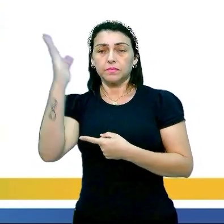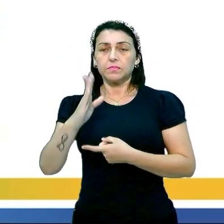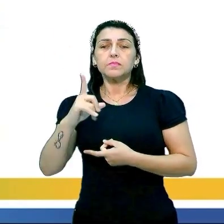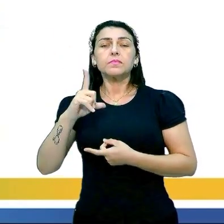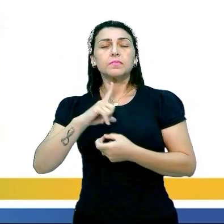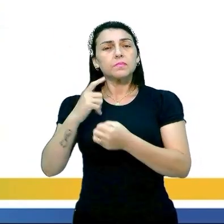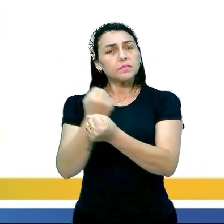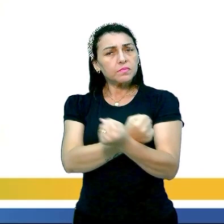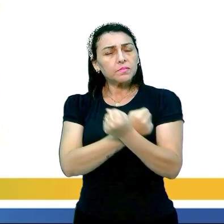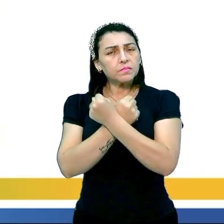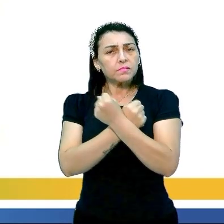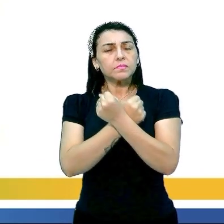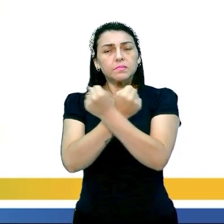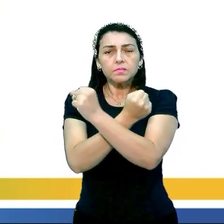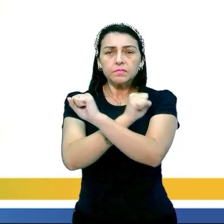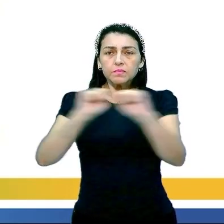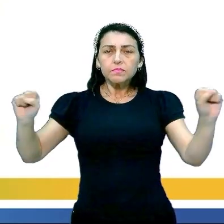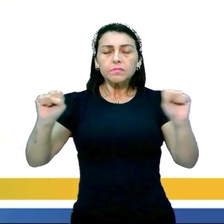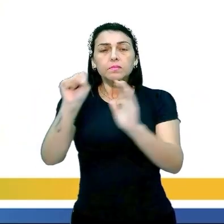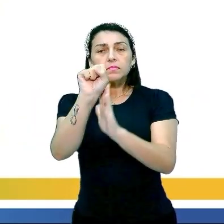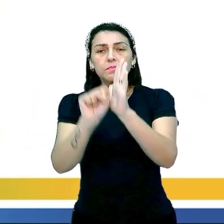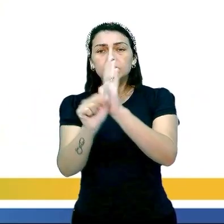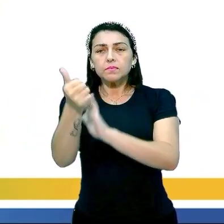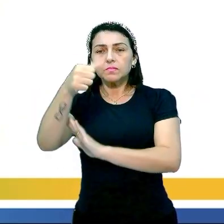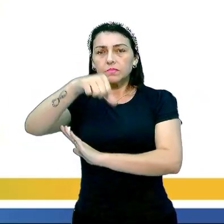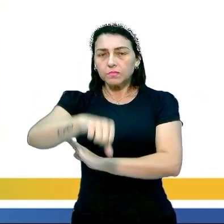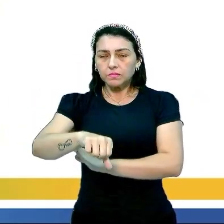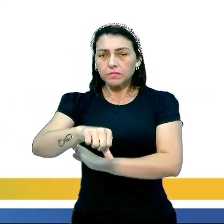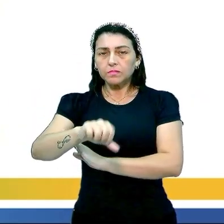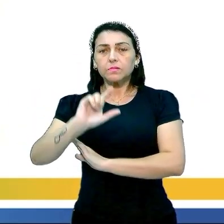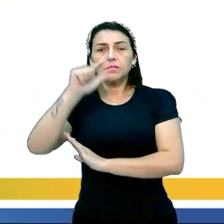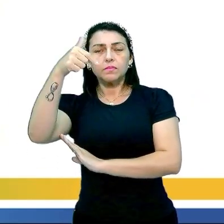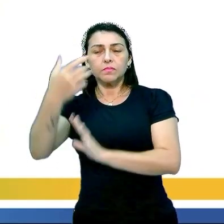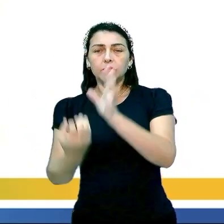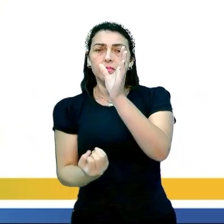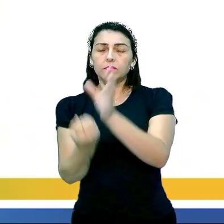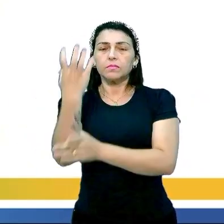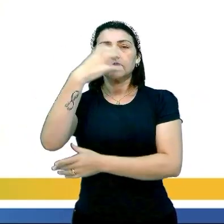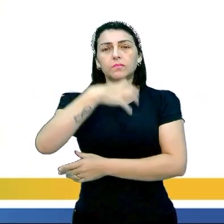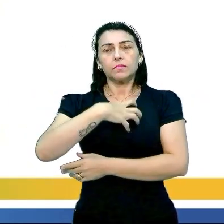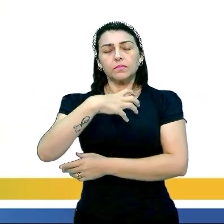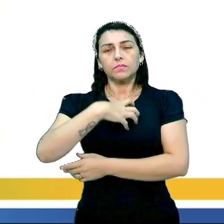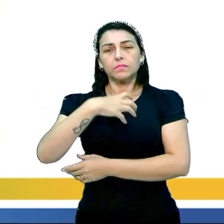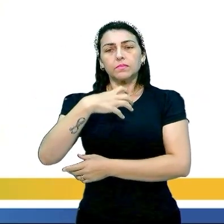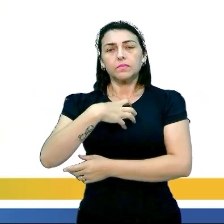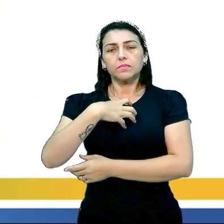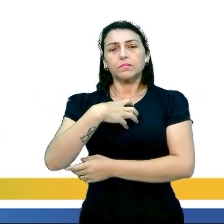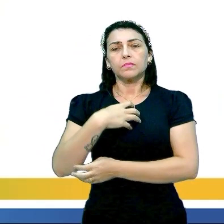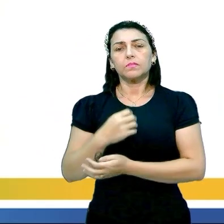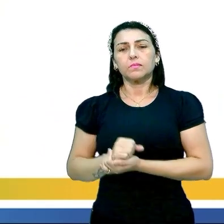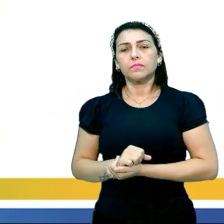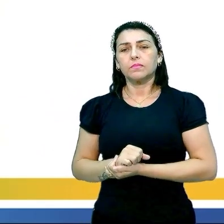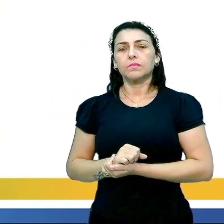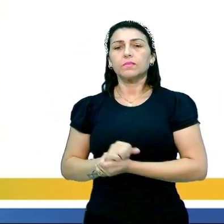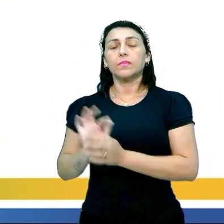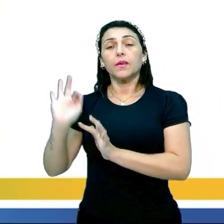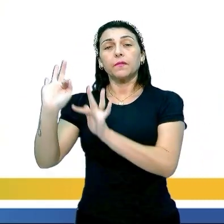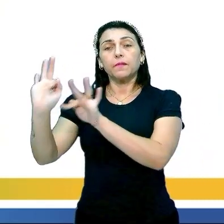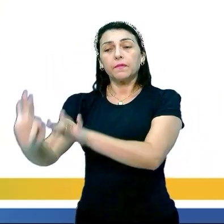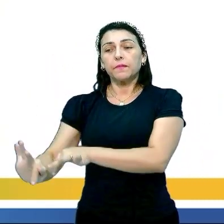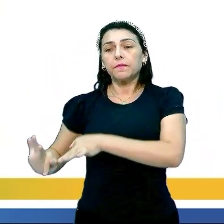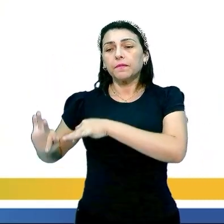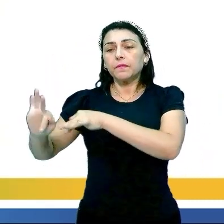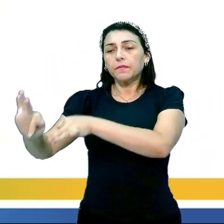teve a escravidão abolida no século XIX. O outro modo de produção é o modo de produção